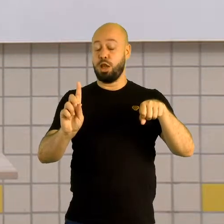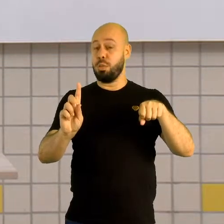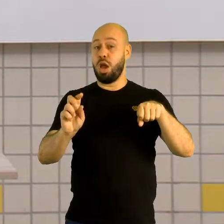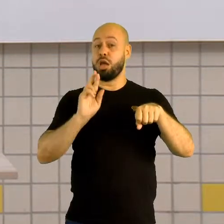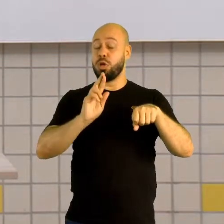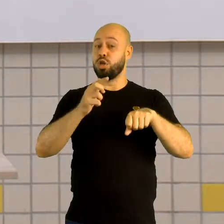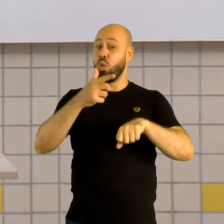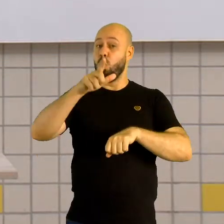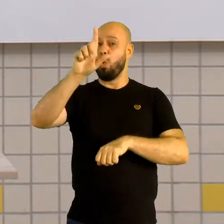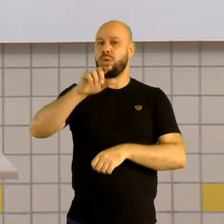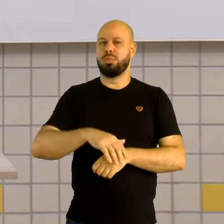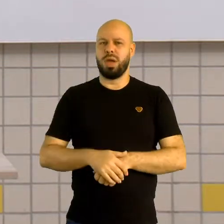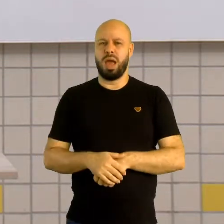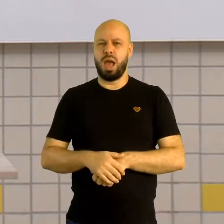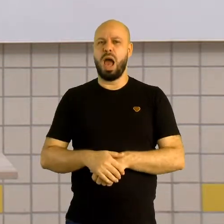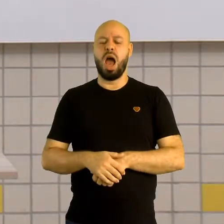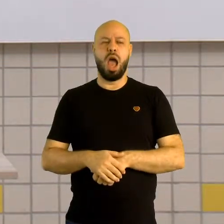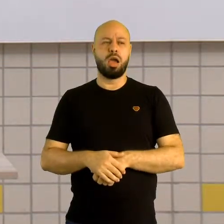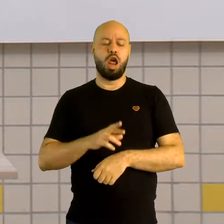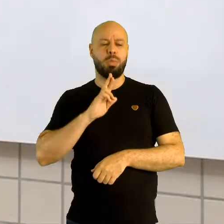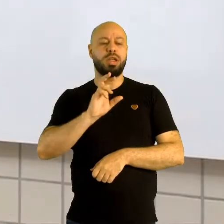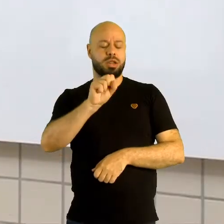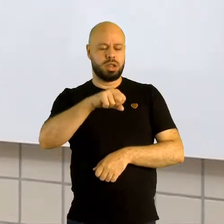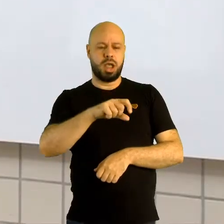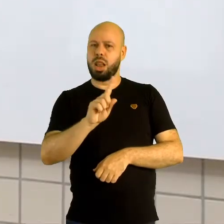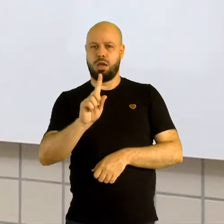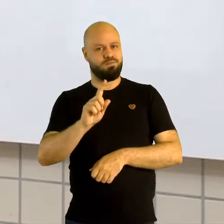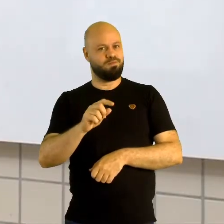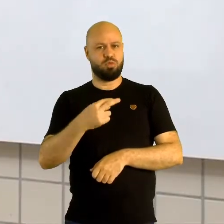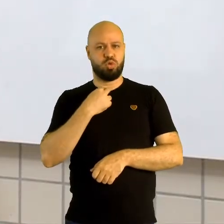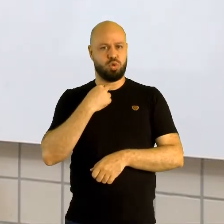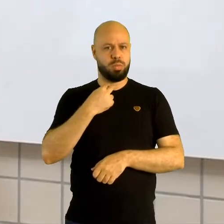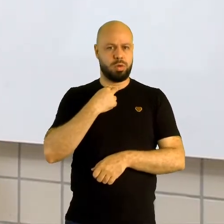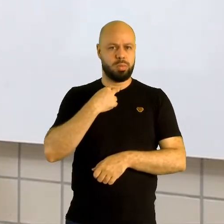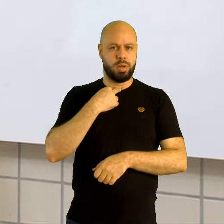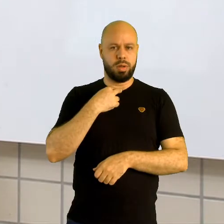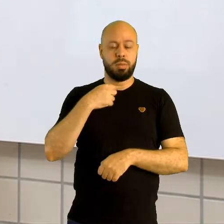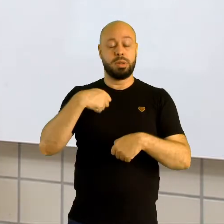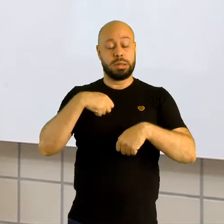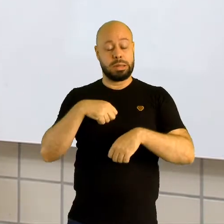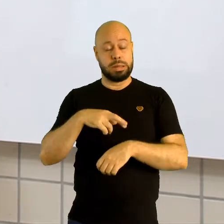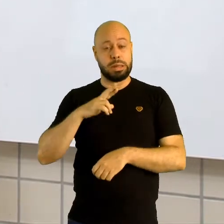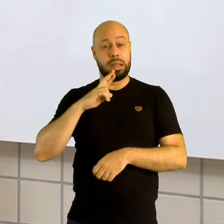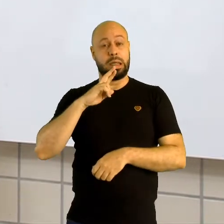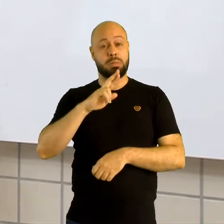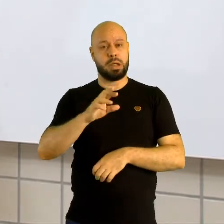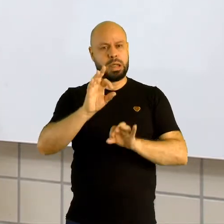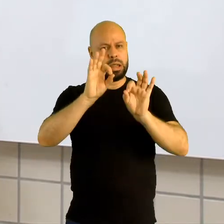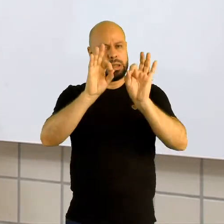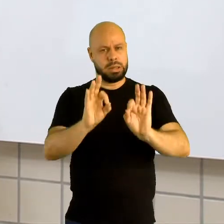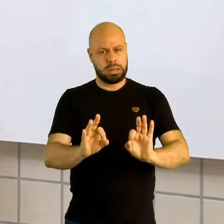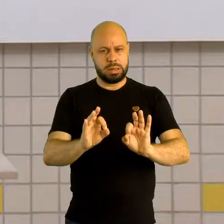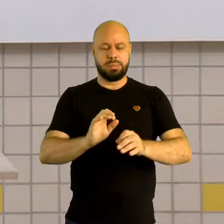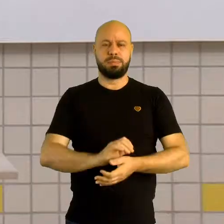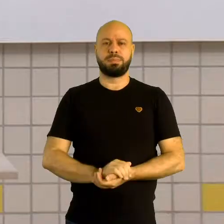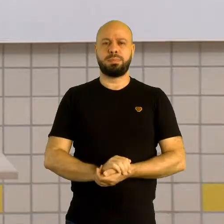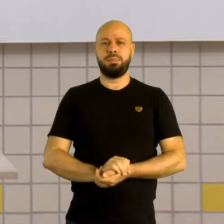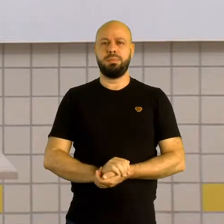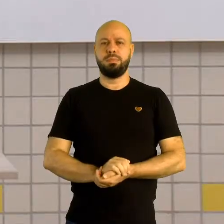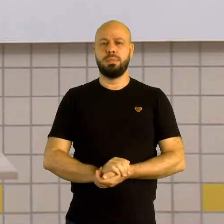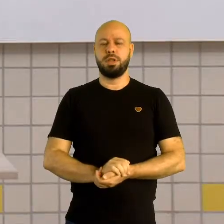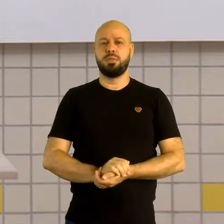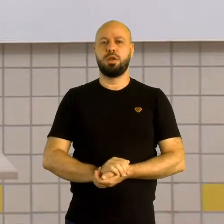não pode falar sim ou não. Você tem que dar uma resposta específica. Tudo bem?